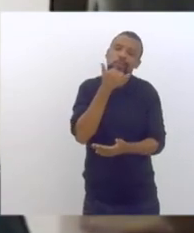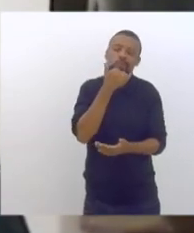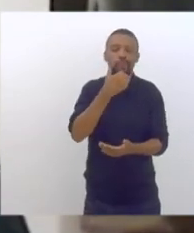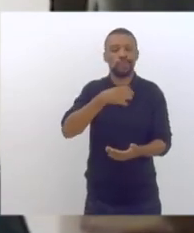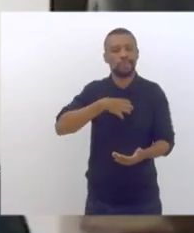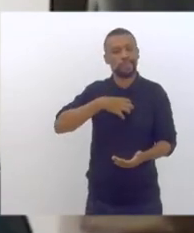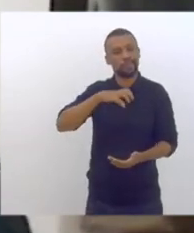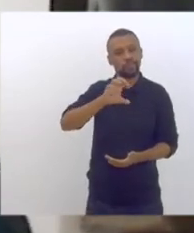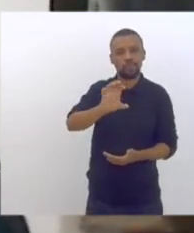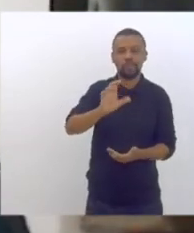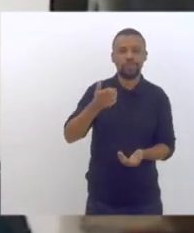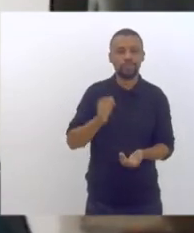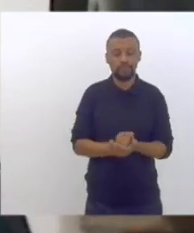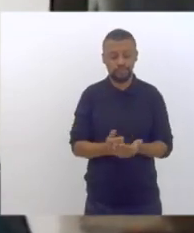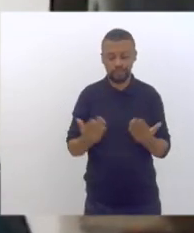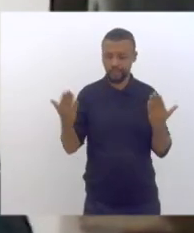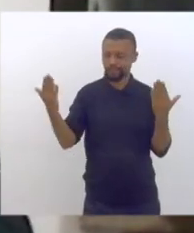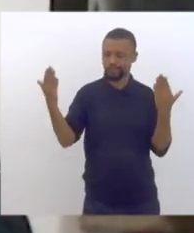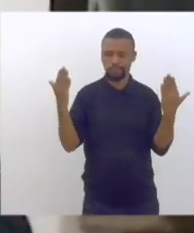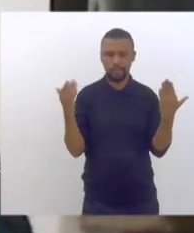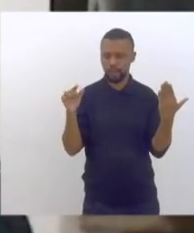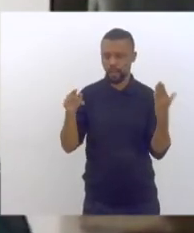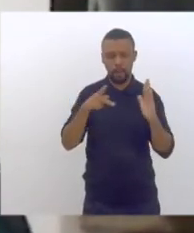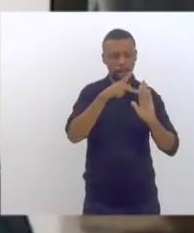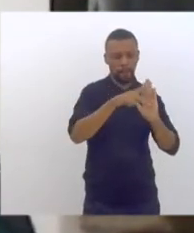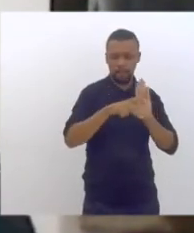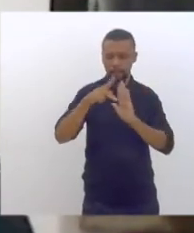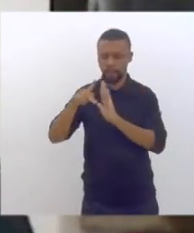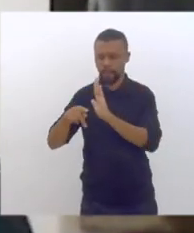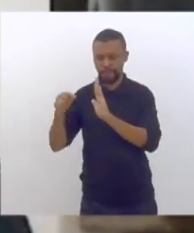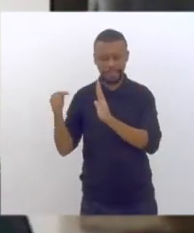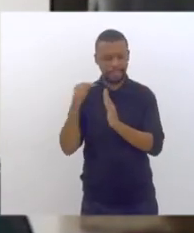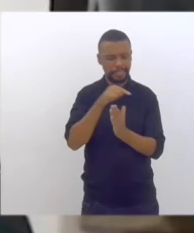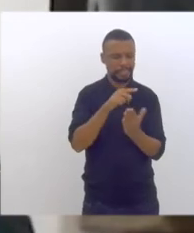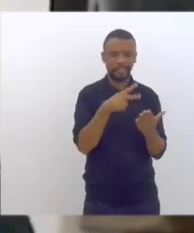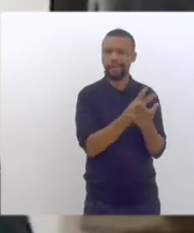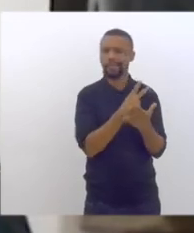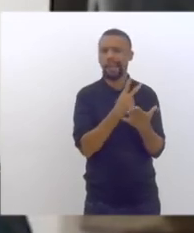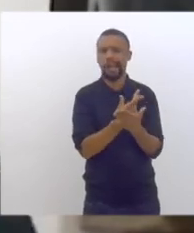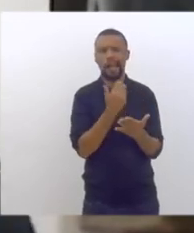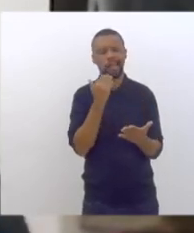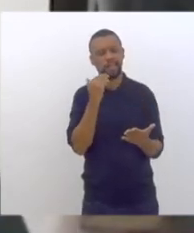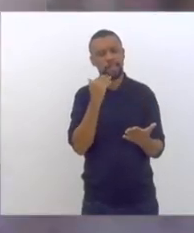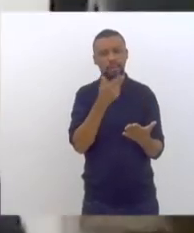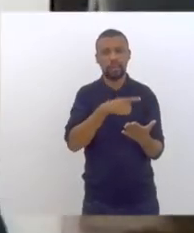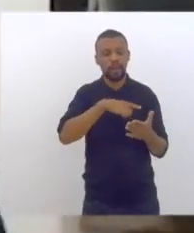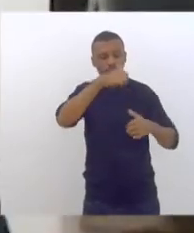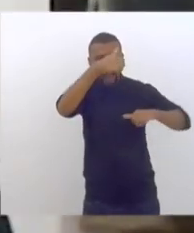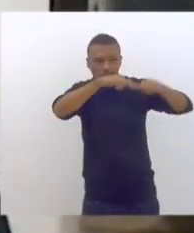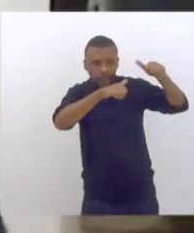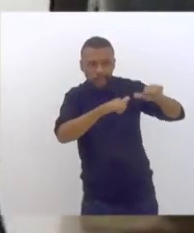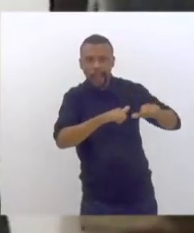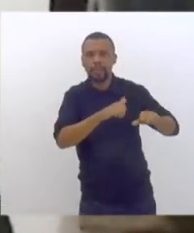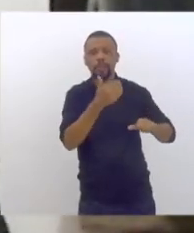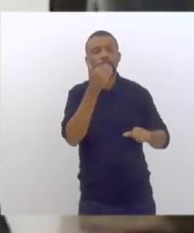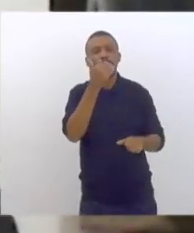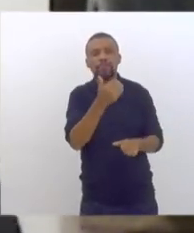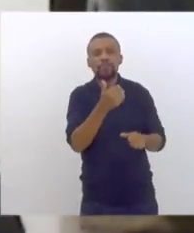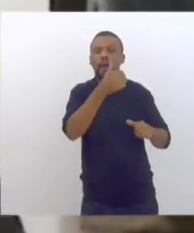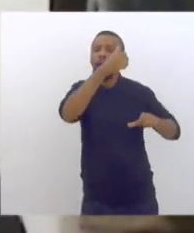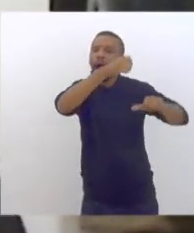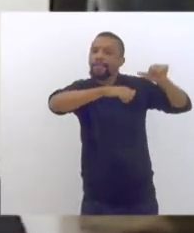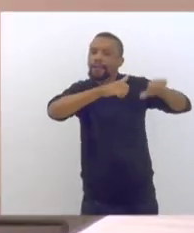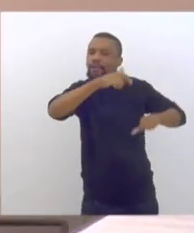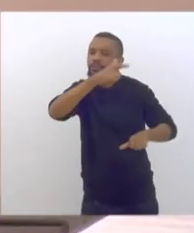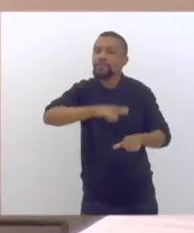muito o outro estava errado a gente está analisando eu quero realizar e dizer que tá tudo bem que tá pedindo o vídeo não mas